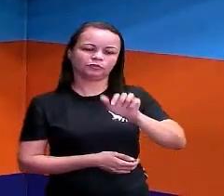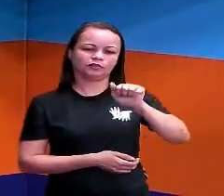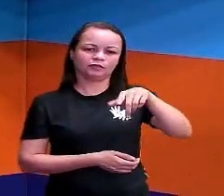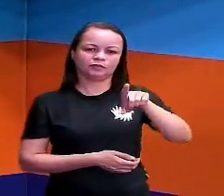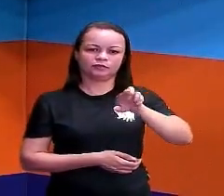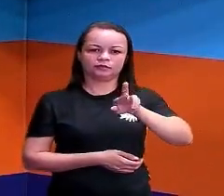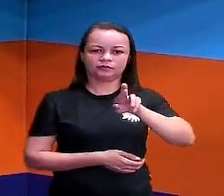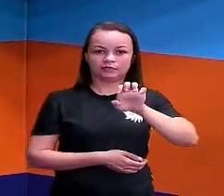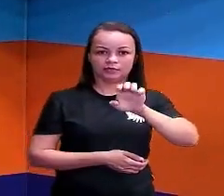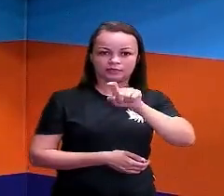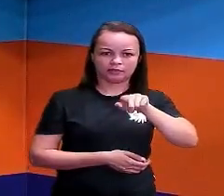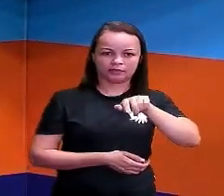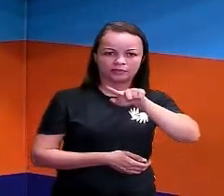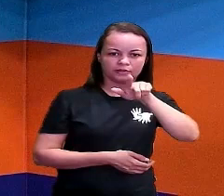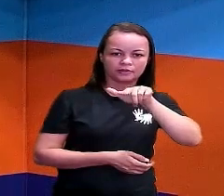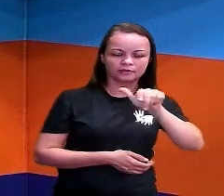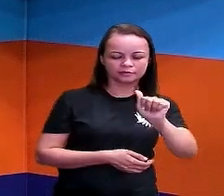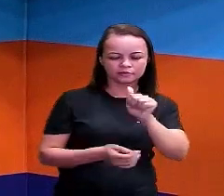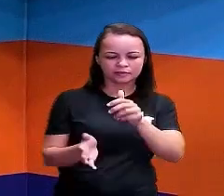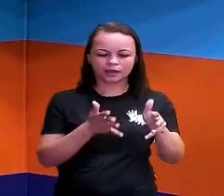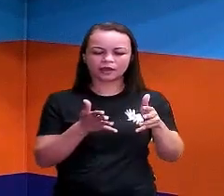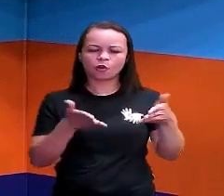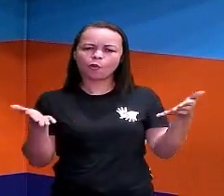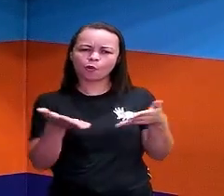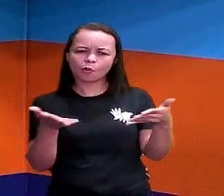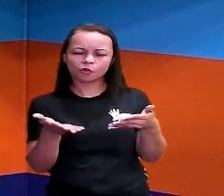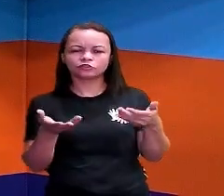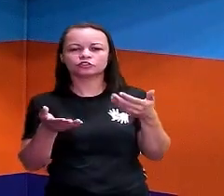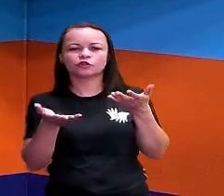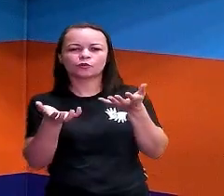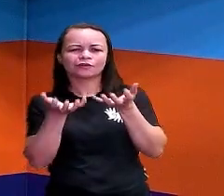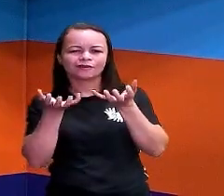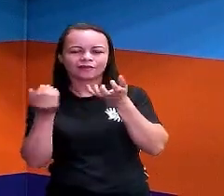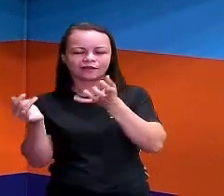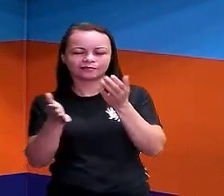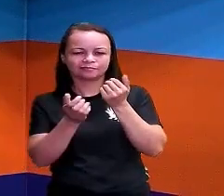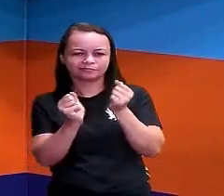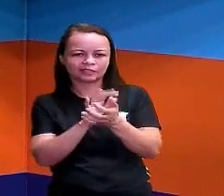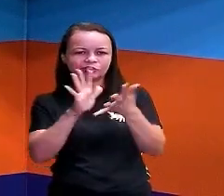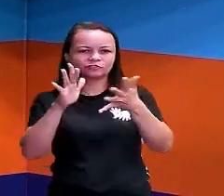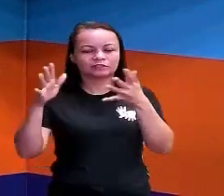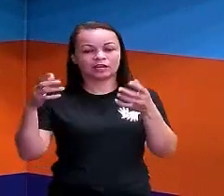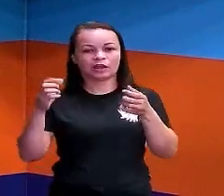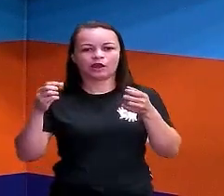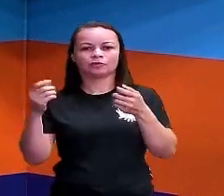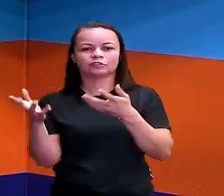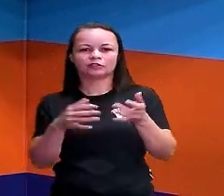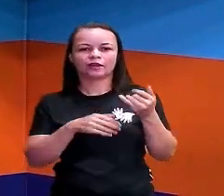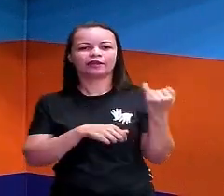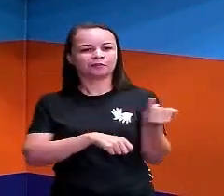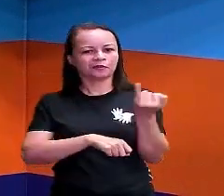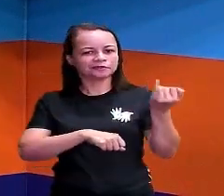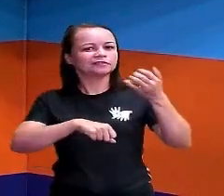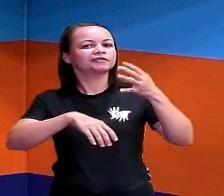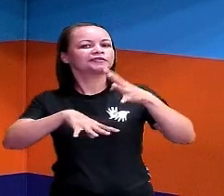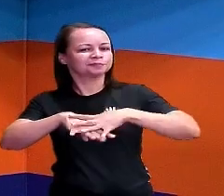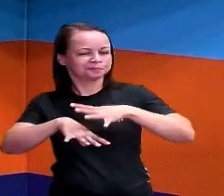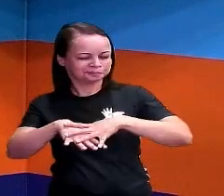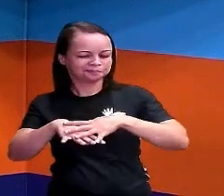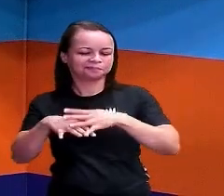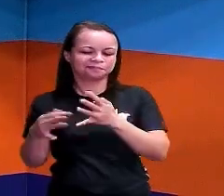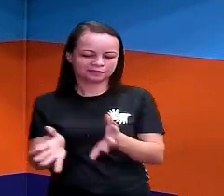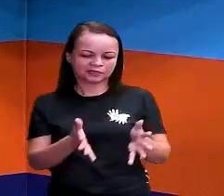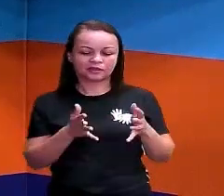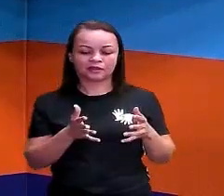Sacramento, porque hoje eu quero continuar desvendando os mistérios da matemática. E hoje eu trago